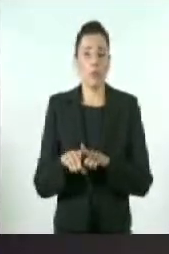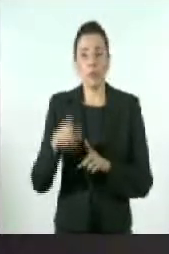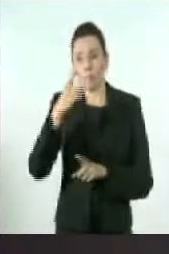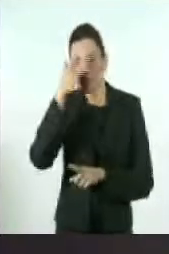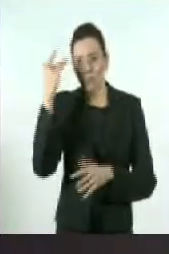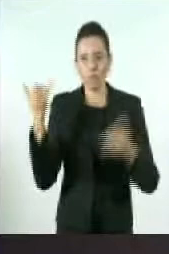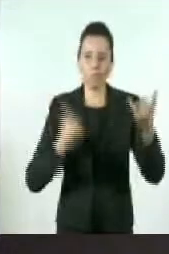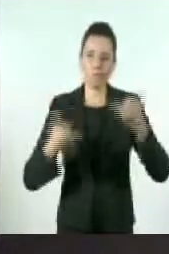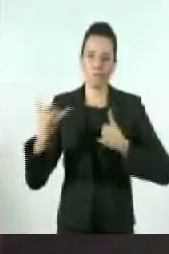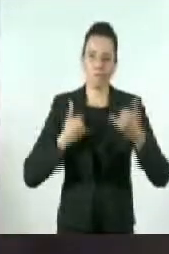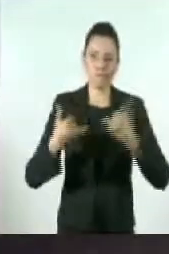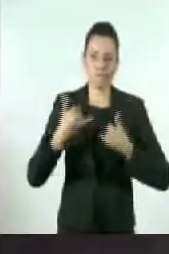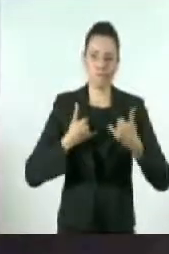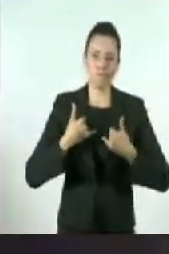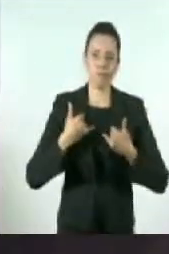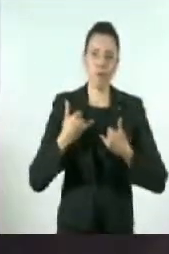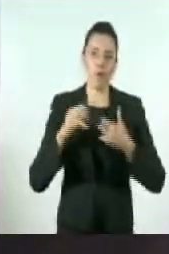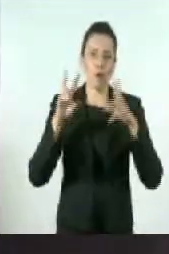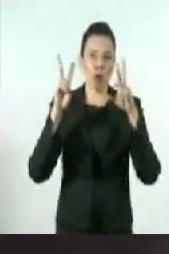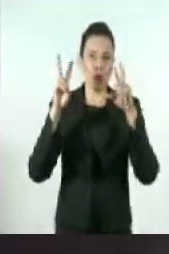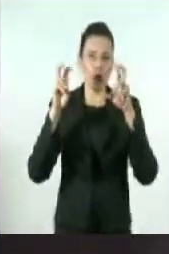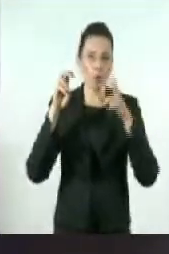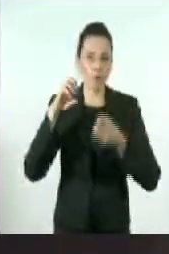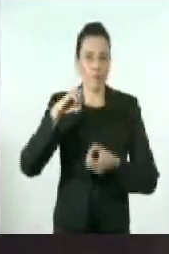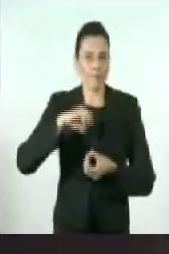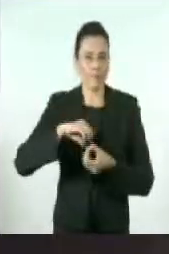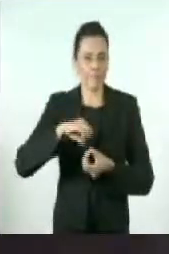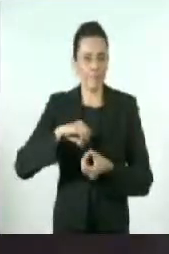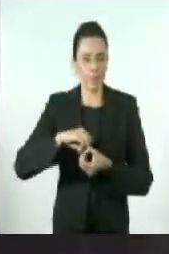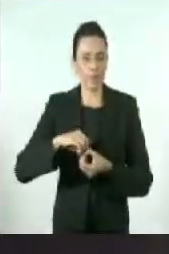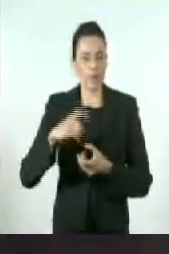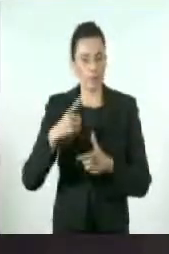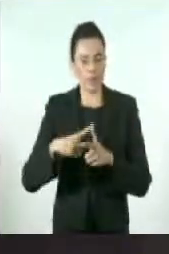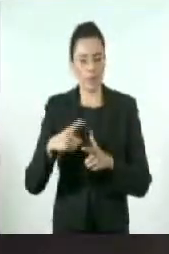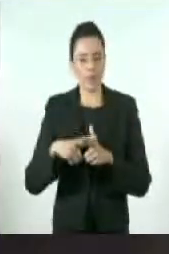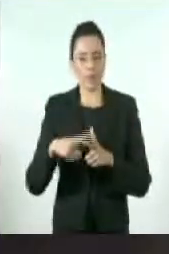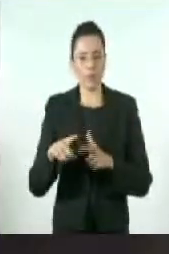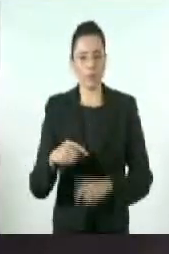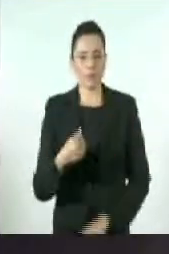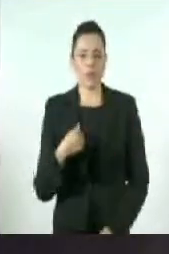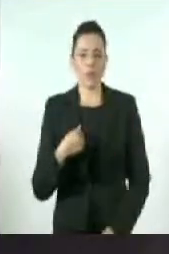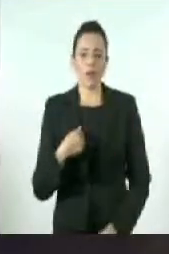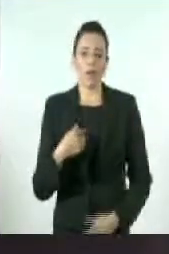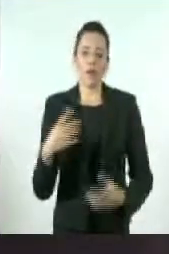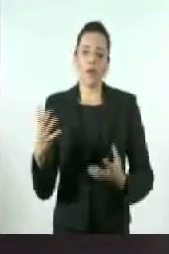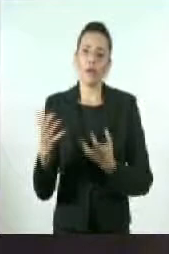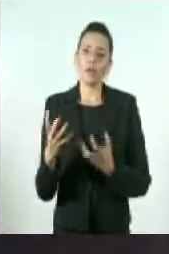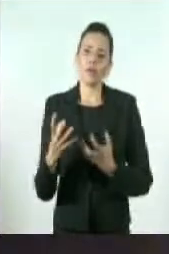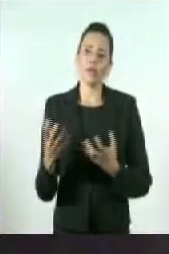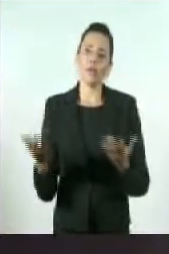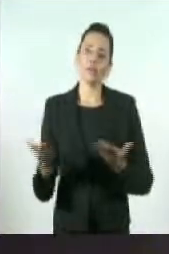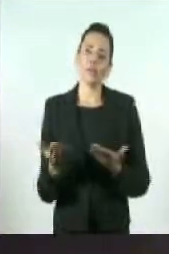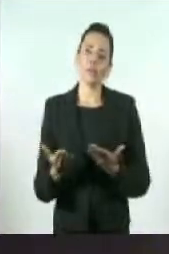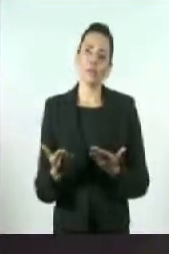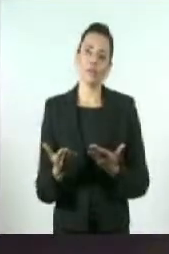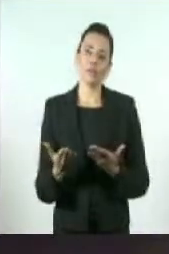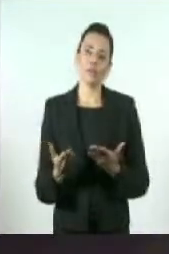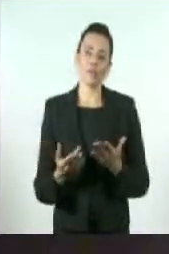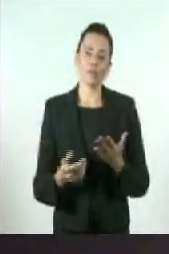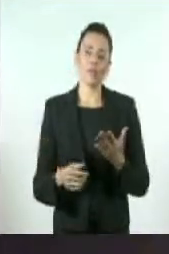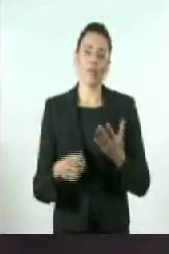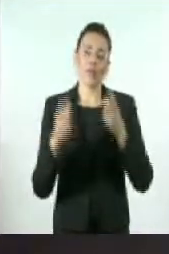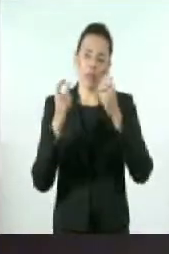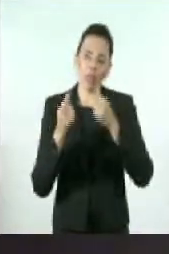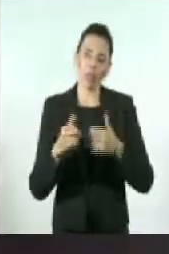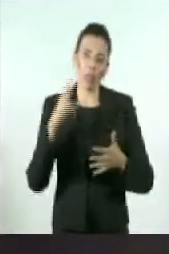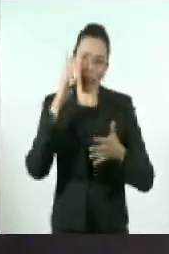no que diz respeito ao DETRAN. E queria trazer aqui os termos do acordo que foi firmado com o Ministério Público